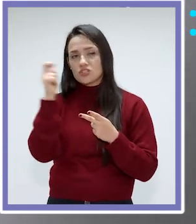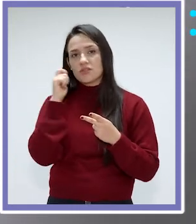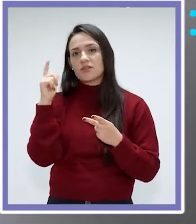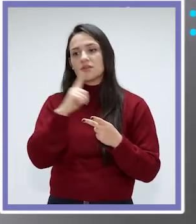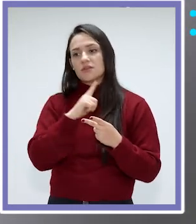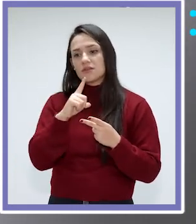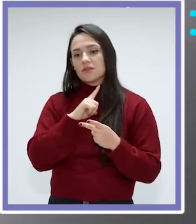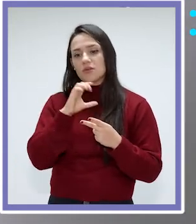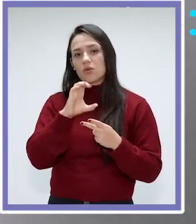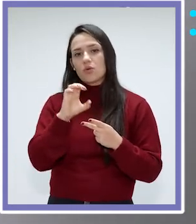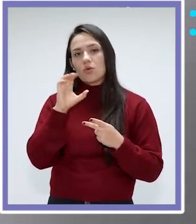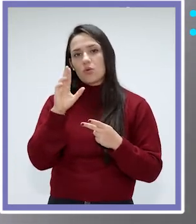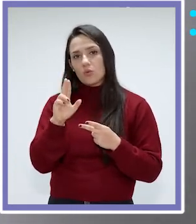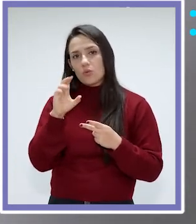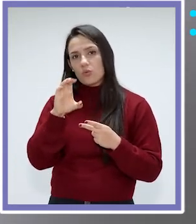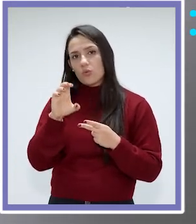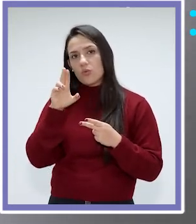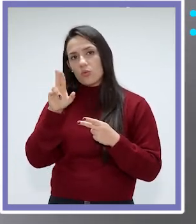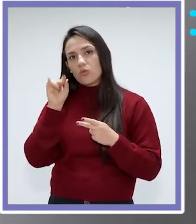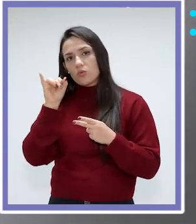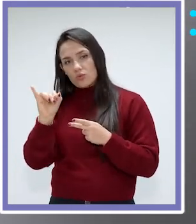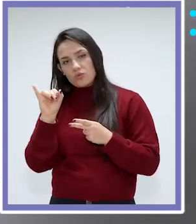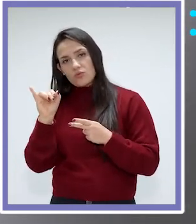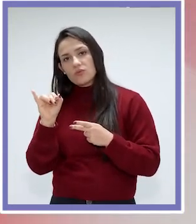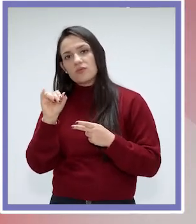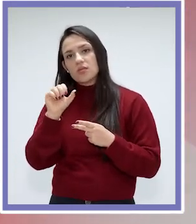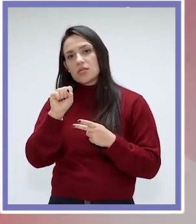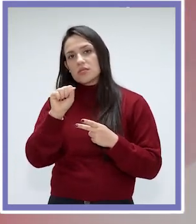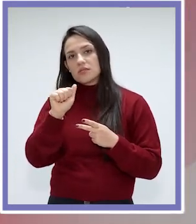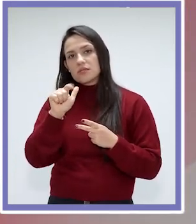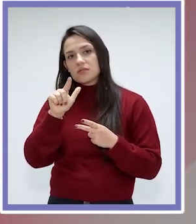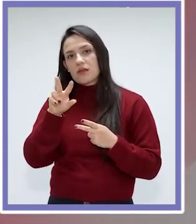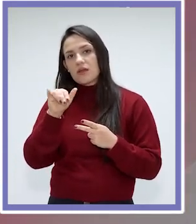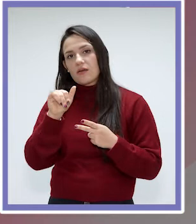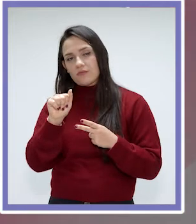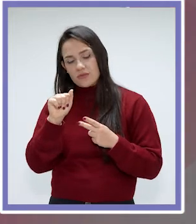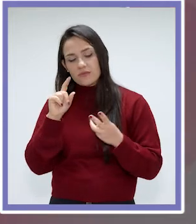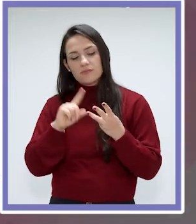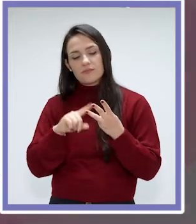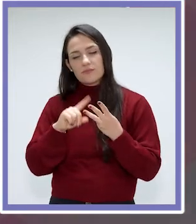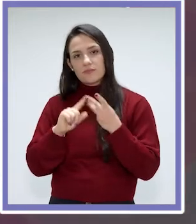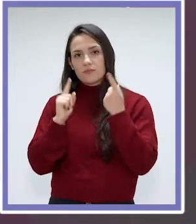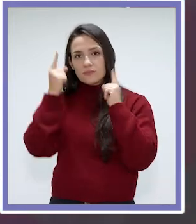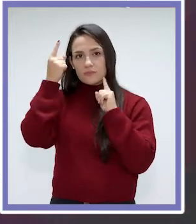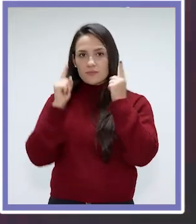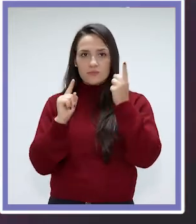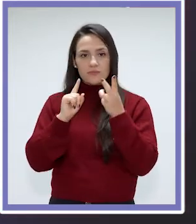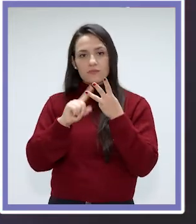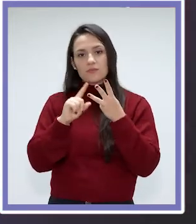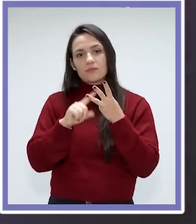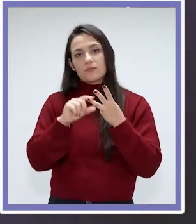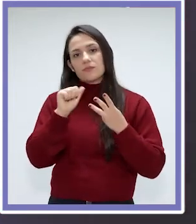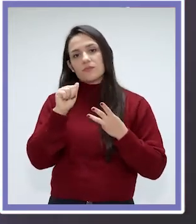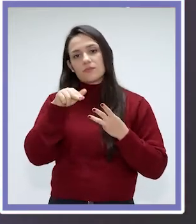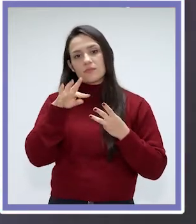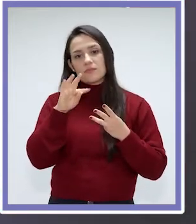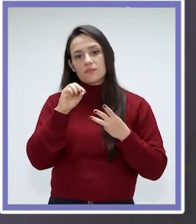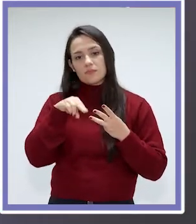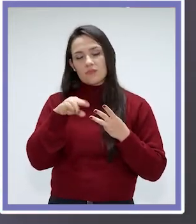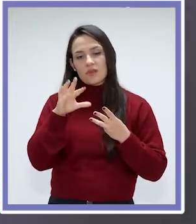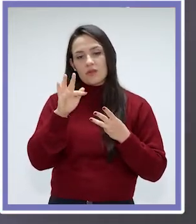nós temos a Universidade de Jujuy, nós temos a Universidade de Salta, a Católica de Salta, e no Chile nós temos a Universidade de